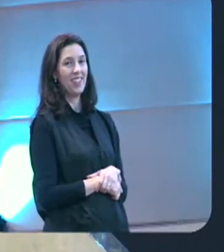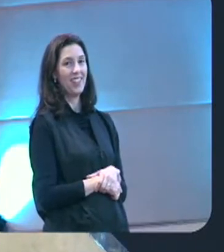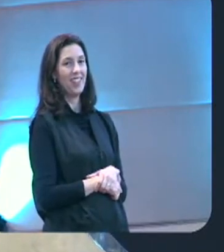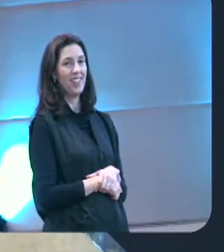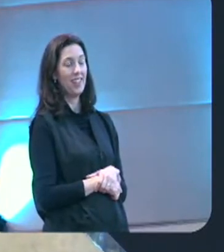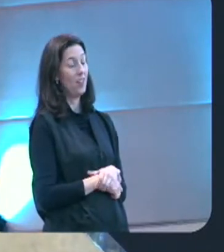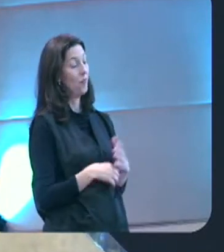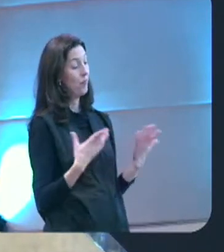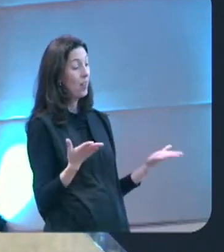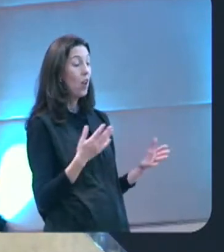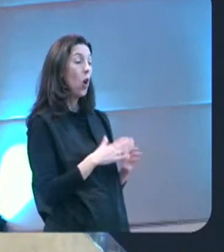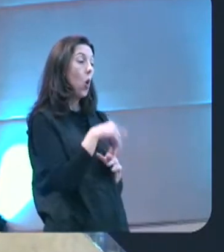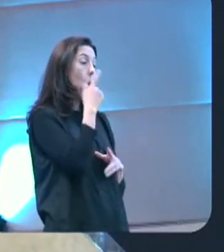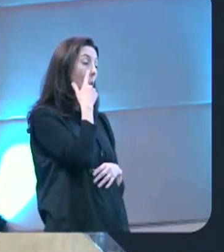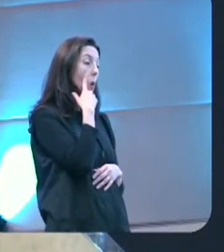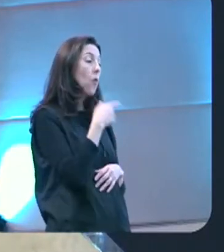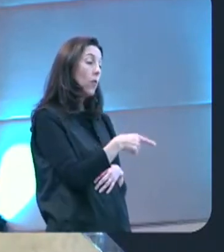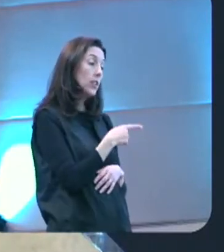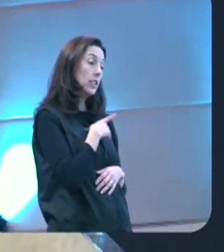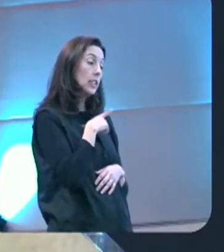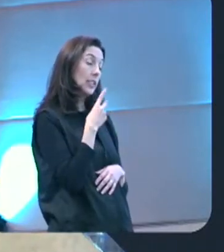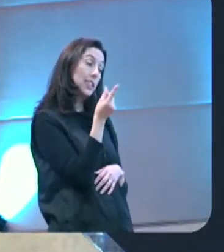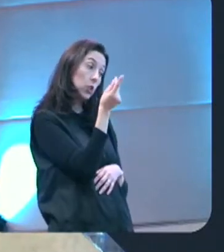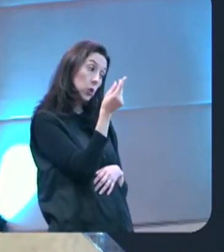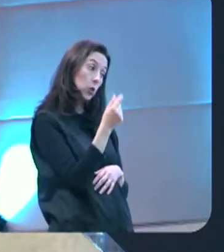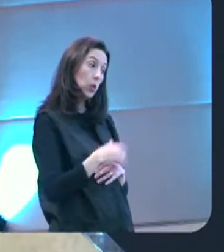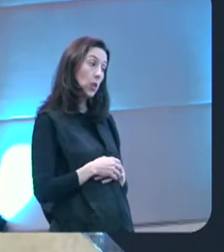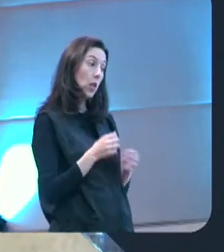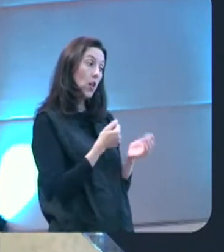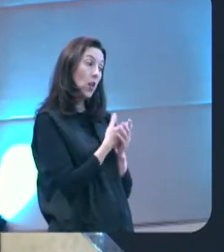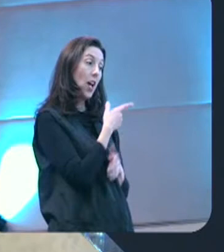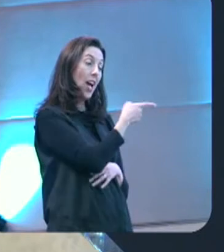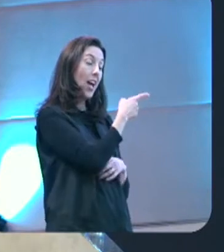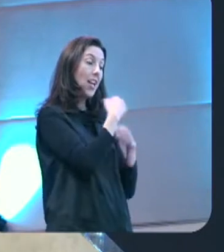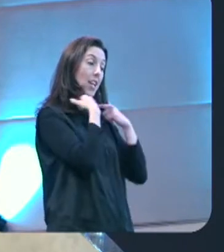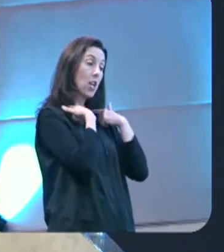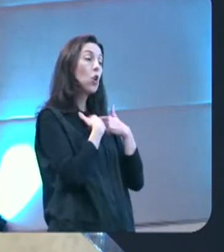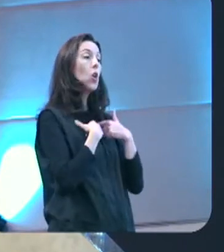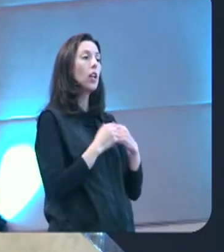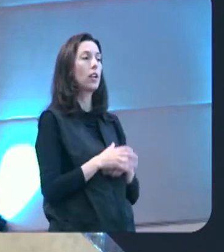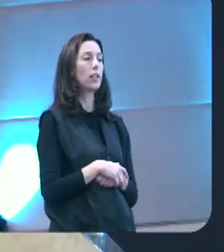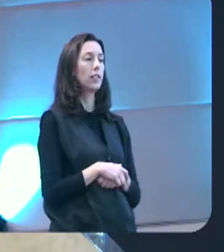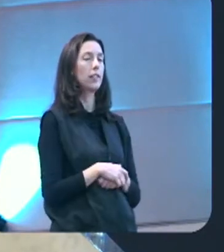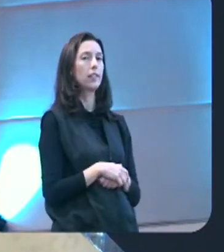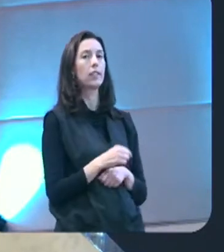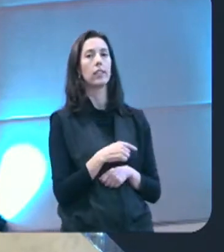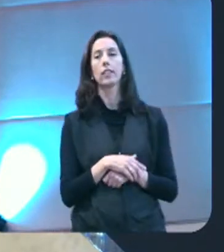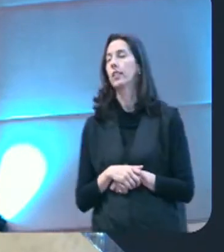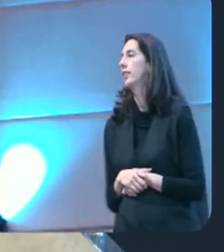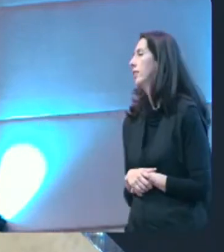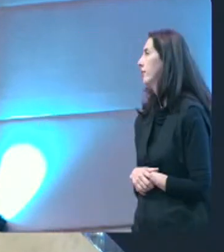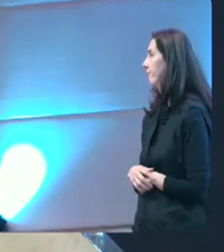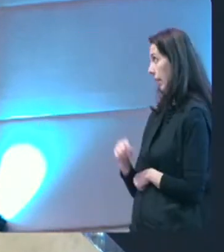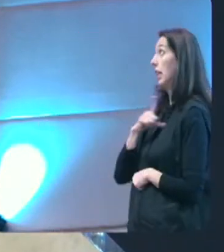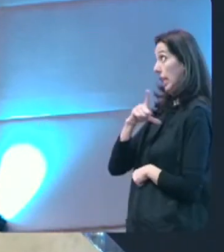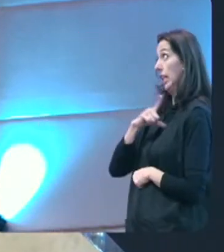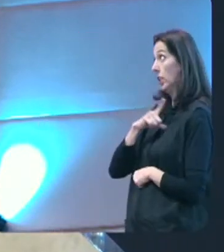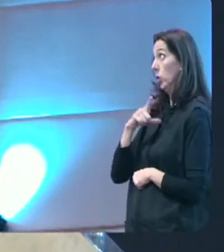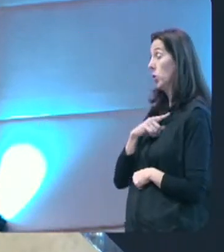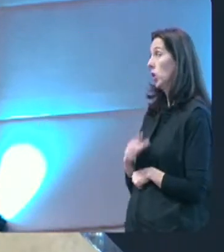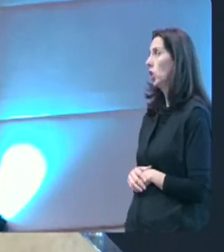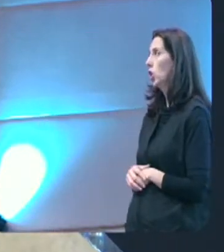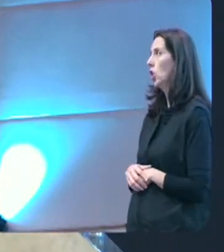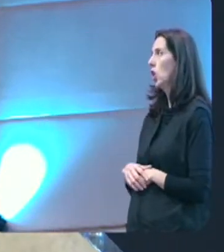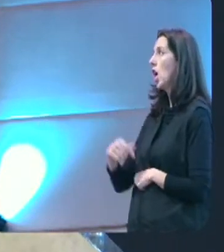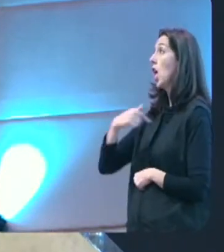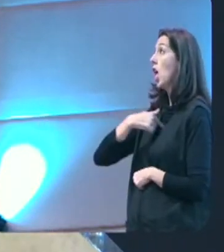e pergunta-lhe: olha, menina, e tu tens dinheiro para comprar aquele colar? E ela diz: eu tenho, eu vou